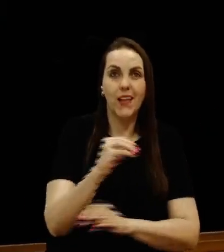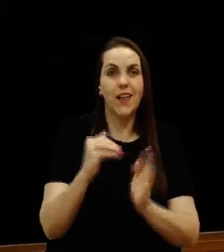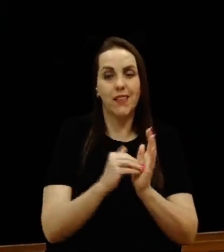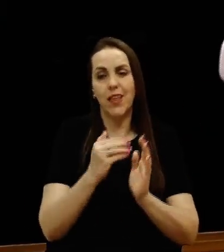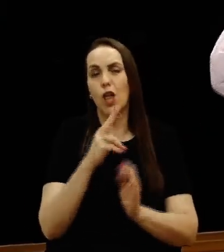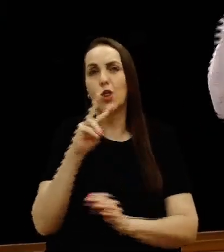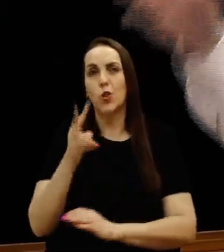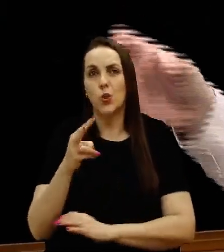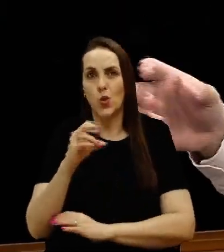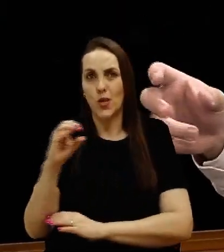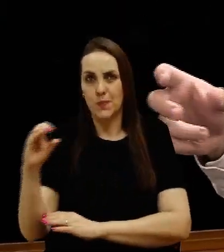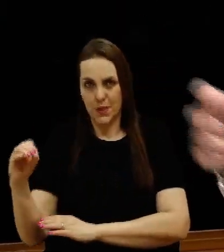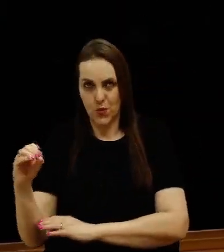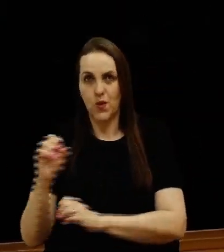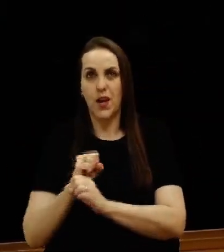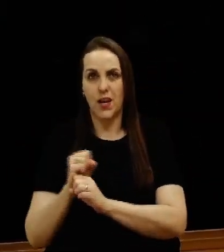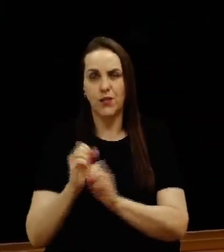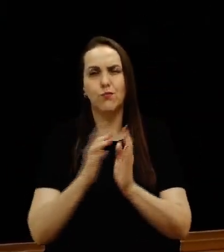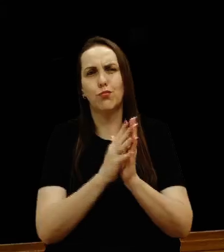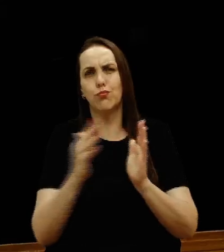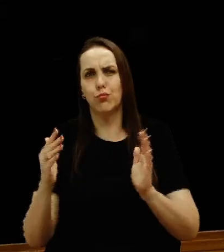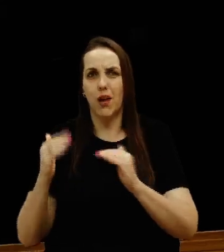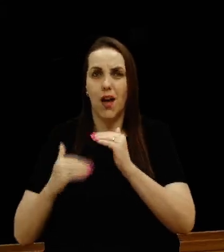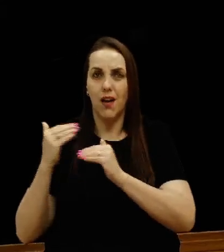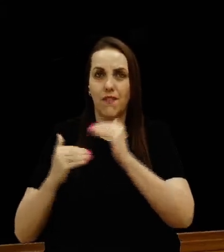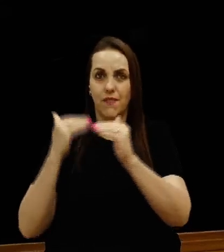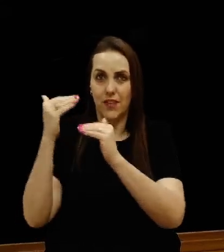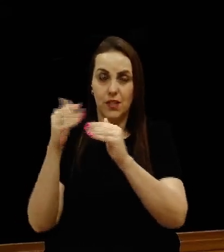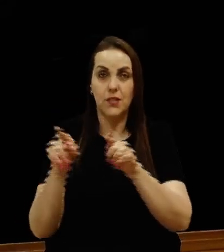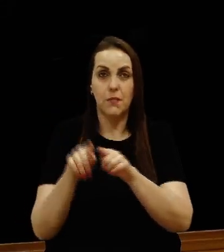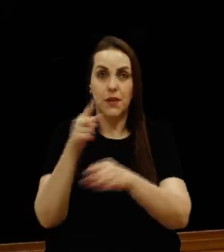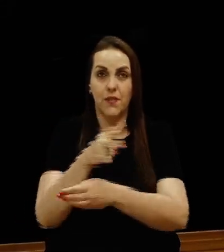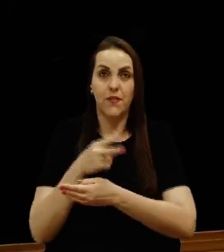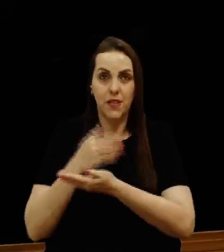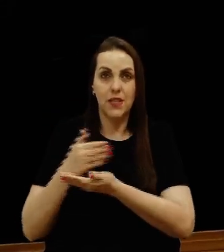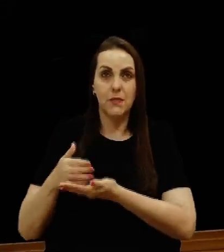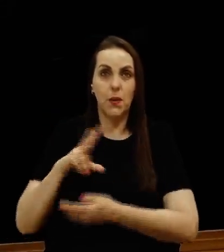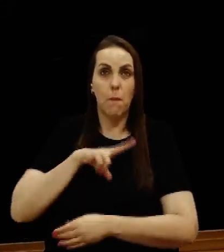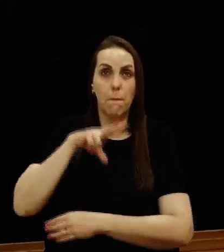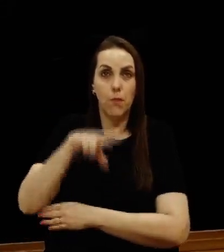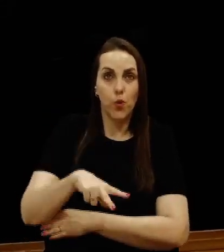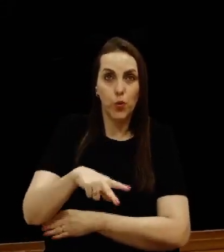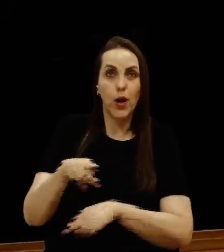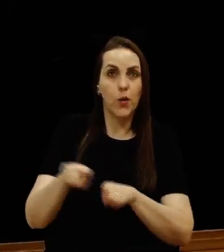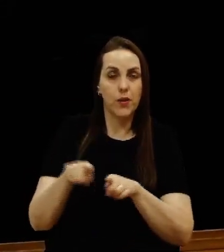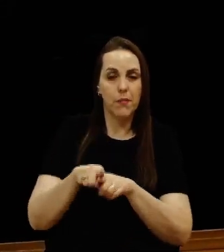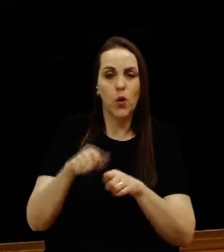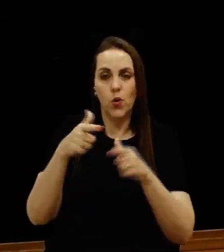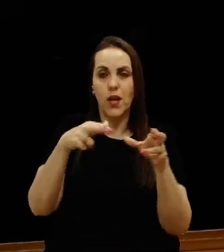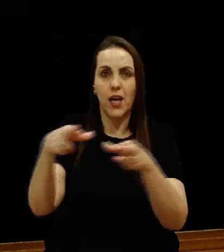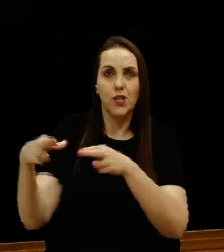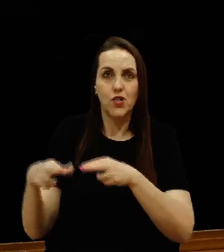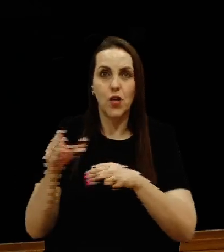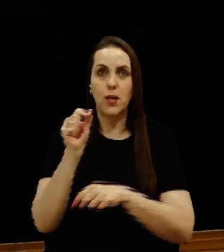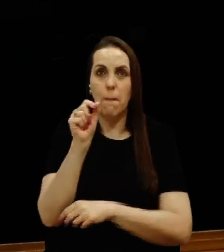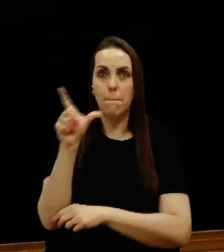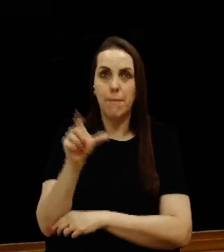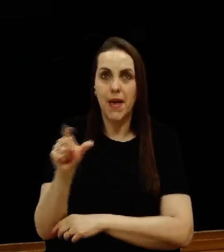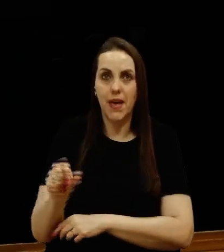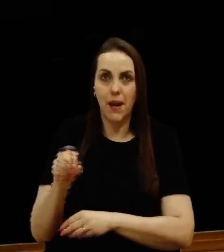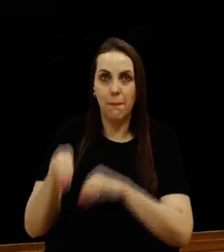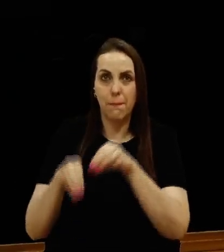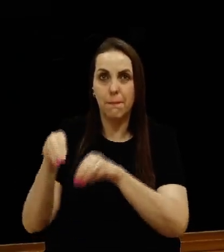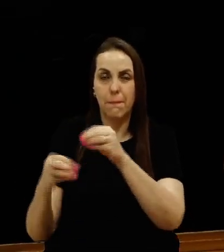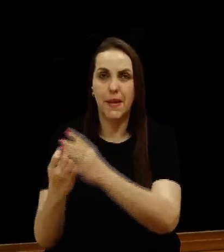canhão físico, e mais do que isso, o financiamento, em especial em Portugal, de grandes regiões que plantam pera para que haja essa manutenção. Nós aqui, infelizmente,